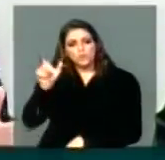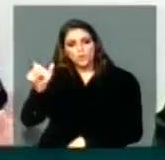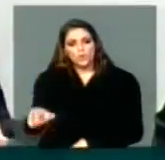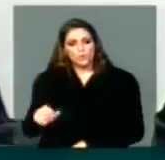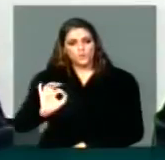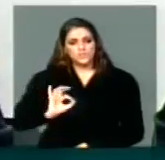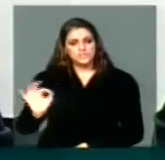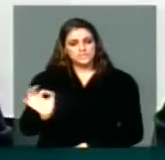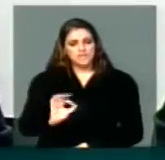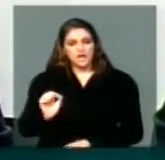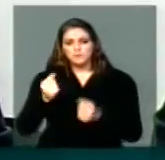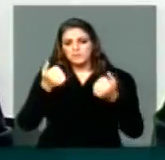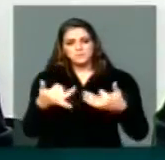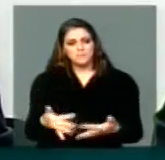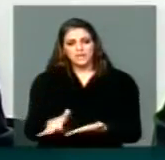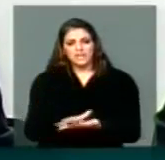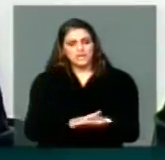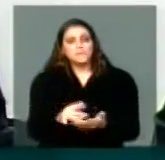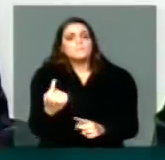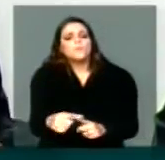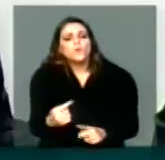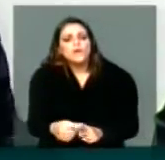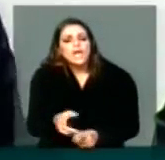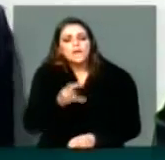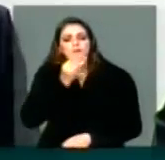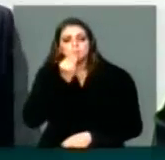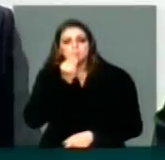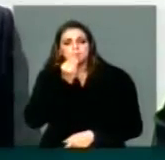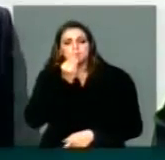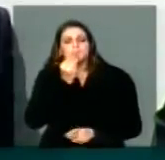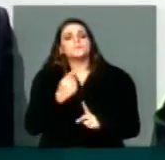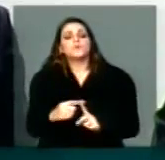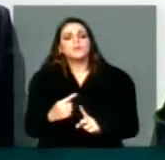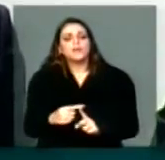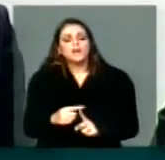Por que que ele fez essa omissão? E digo mais,